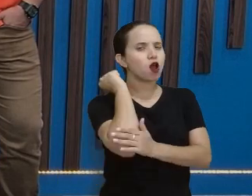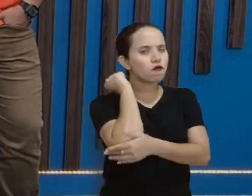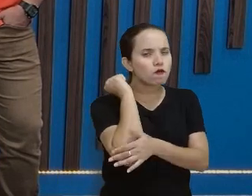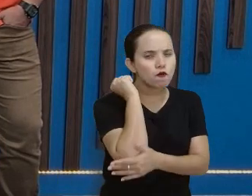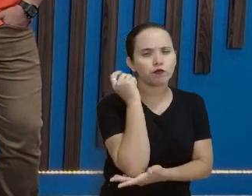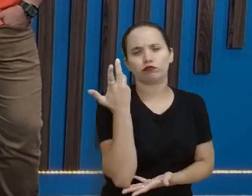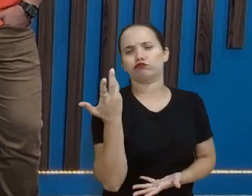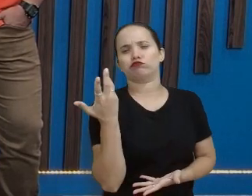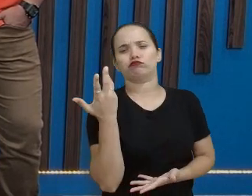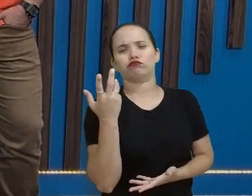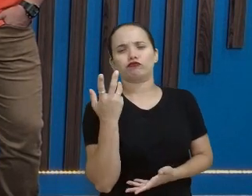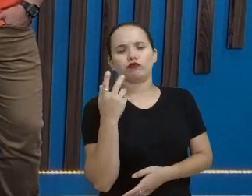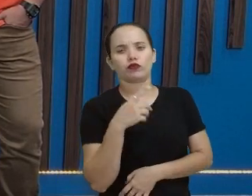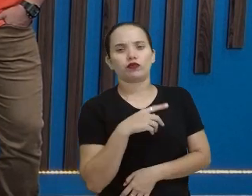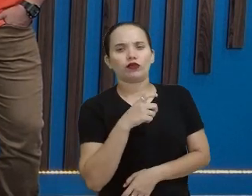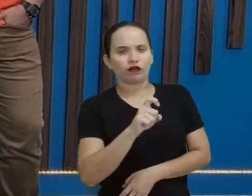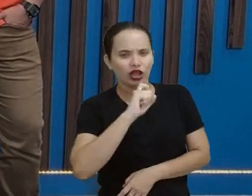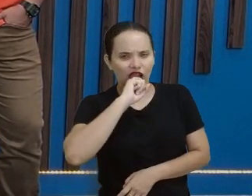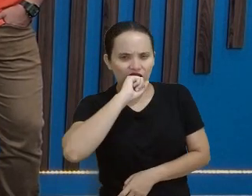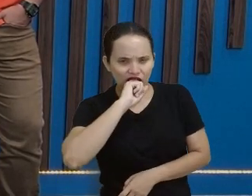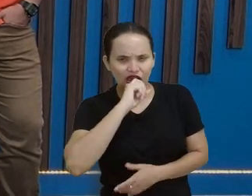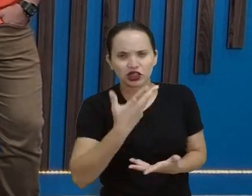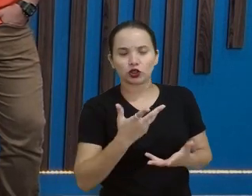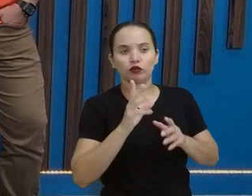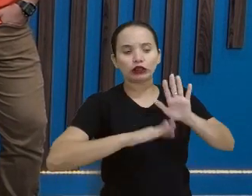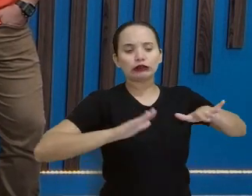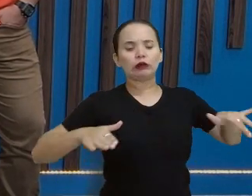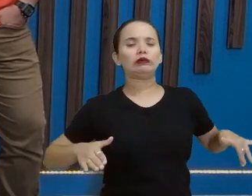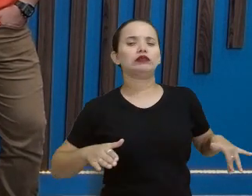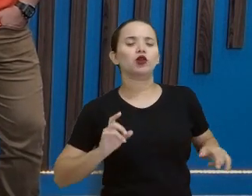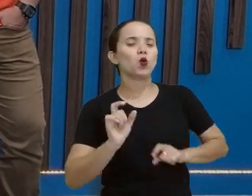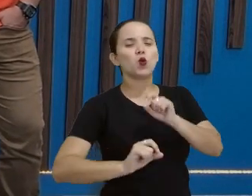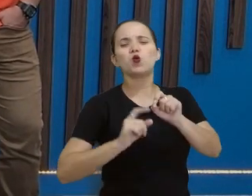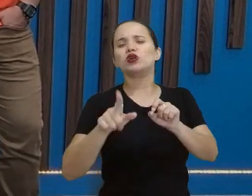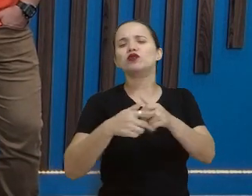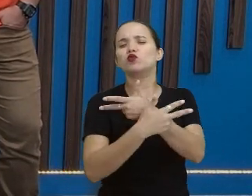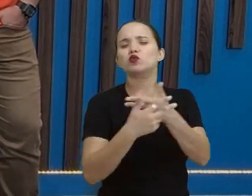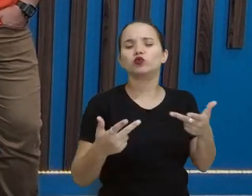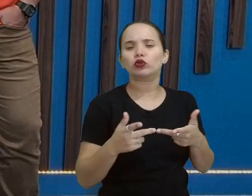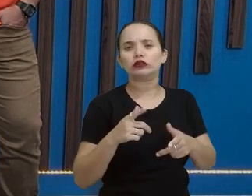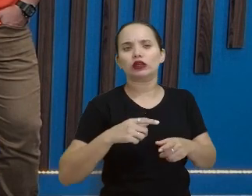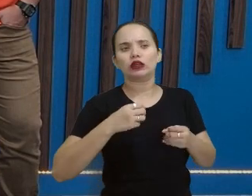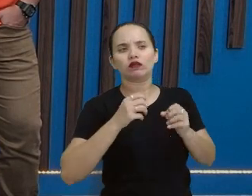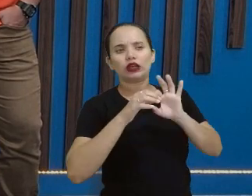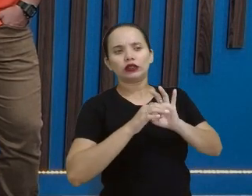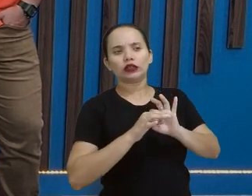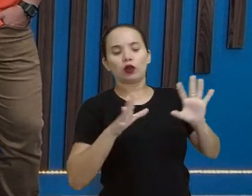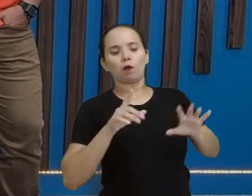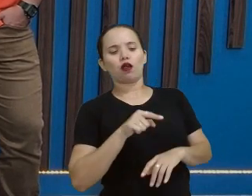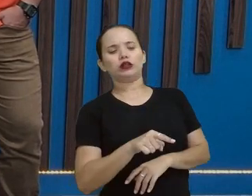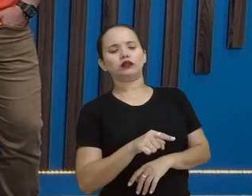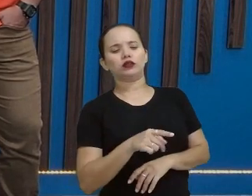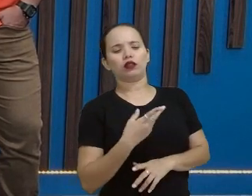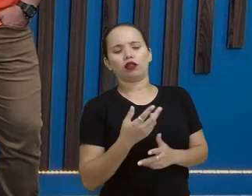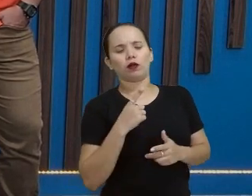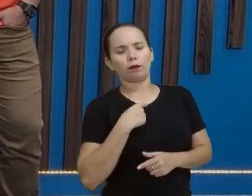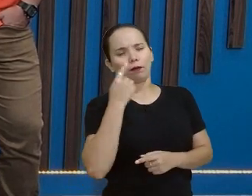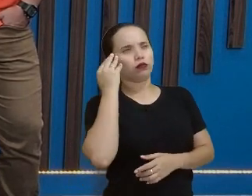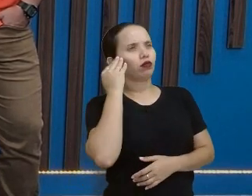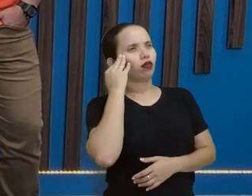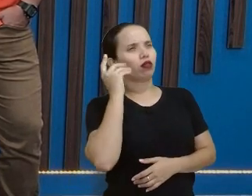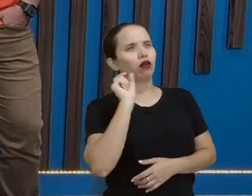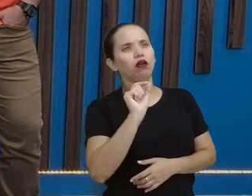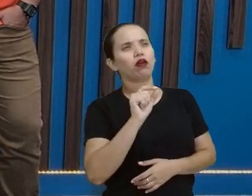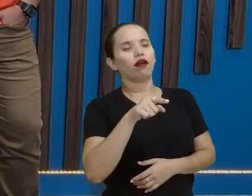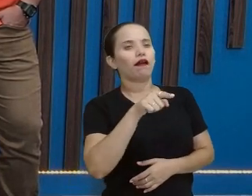que você está incentivando em você. O que é aquele gatilho que faz assim, eita, isso vai gerar em mim raiva, isso vai